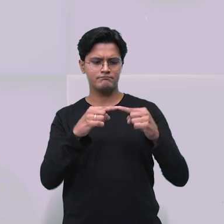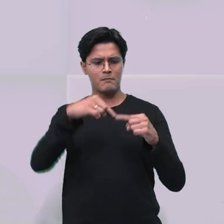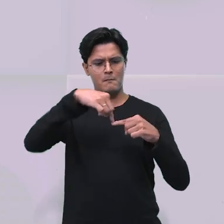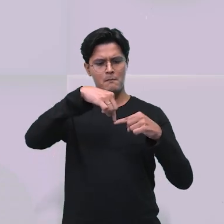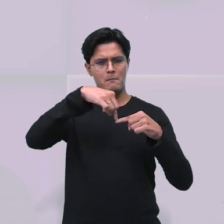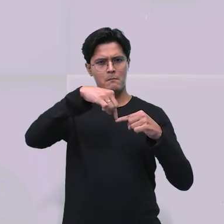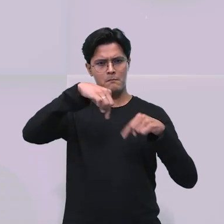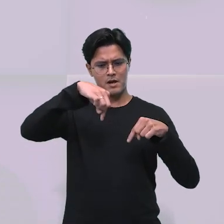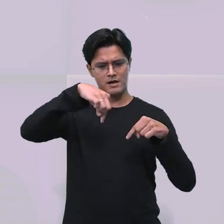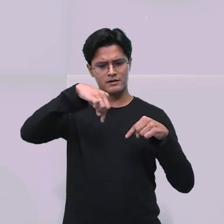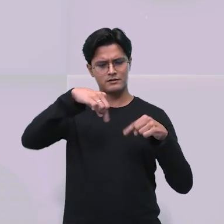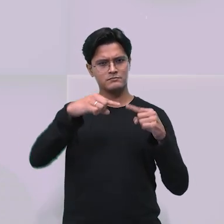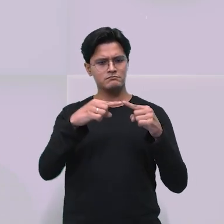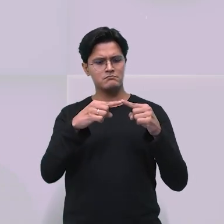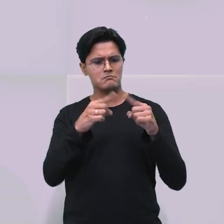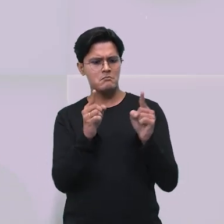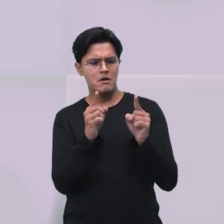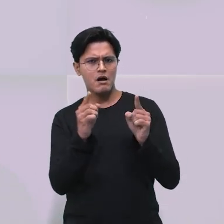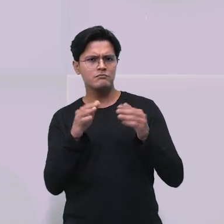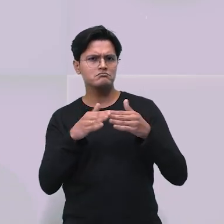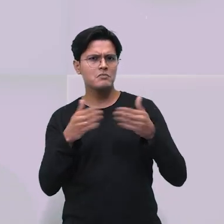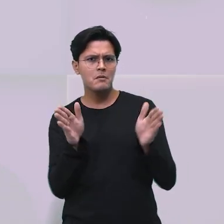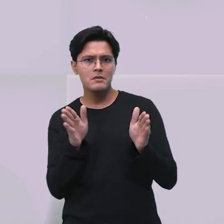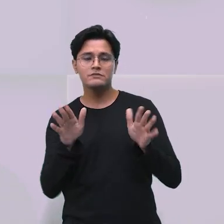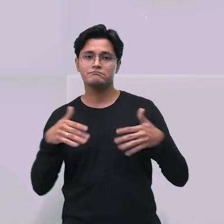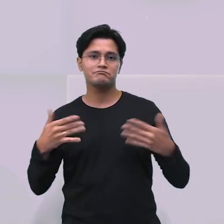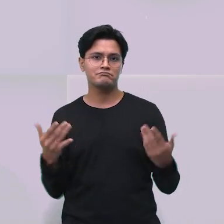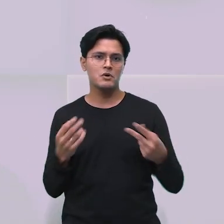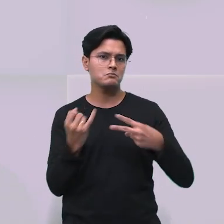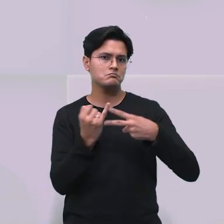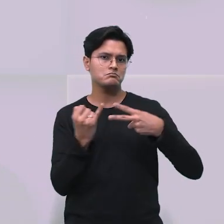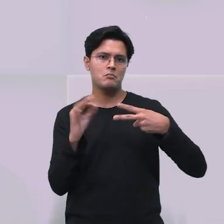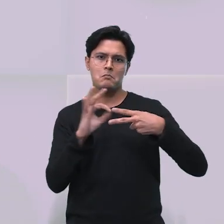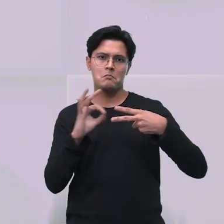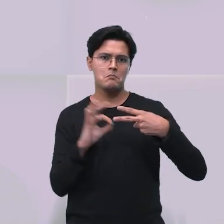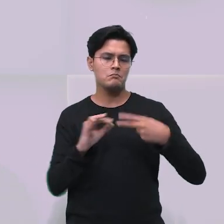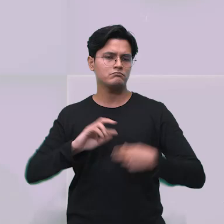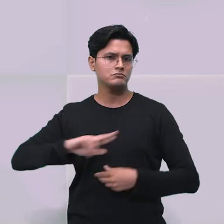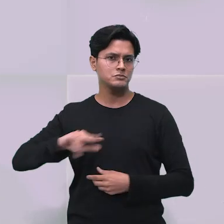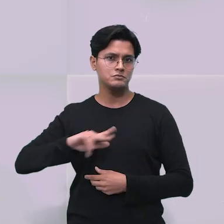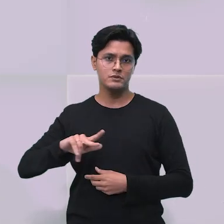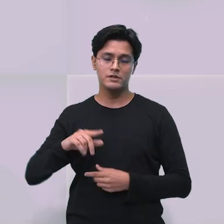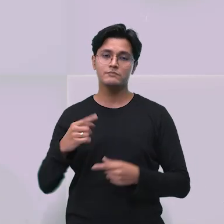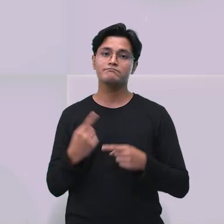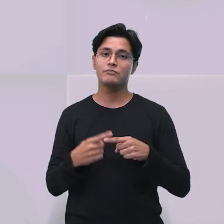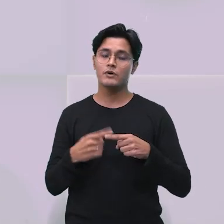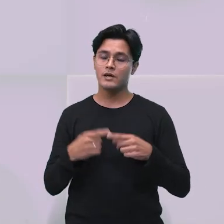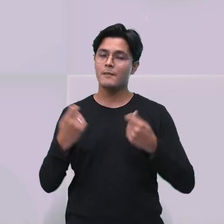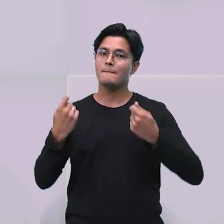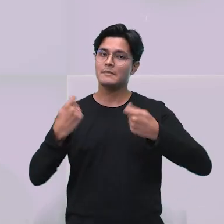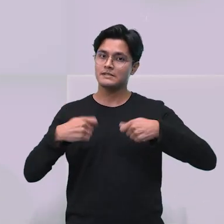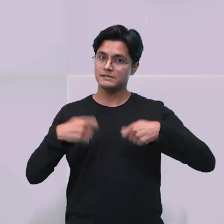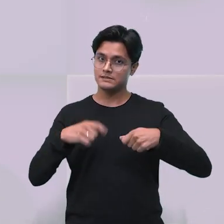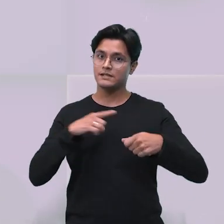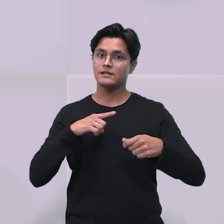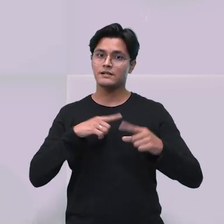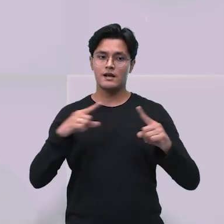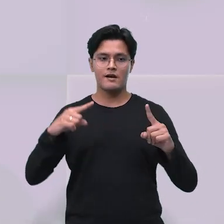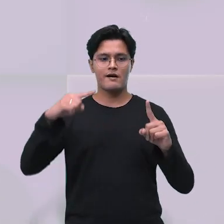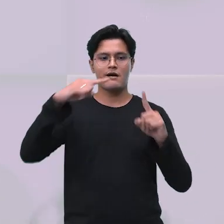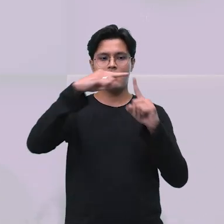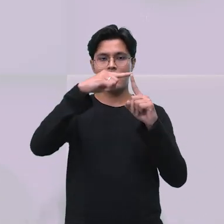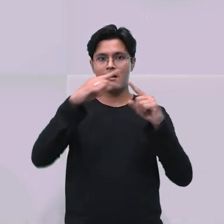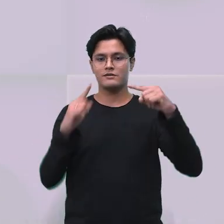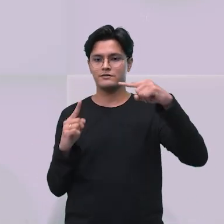cantos, você não terá um polígono. Por quê? Porque para ser um polígono você precisa ter todos